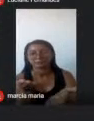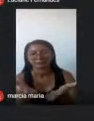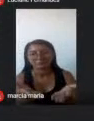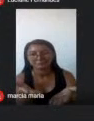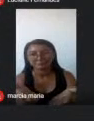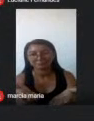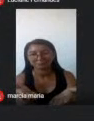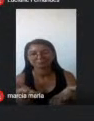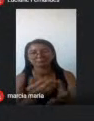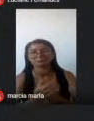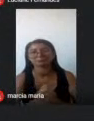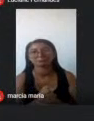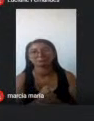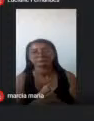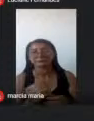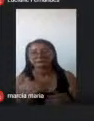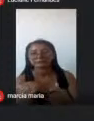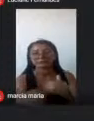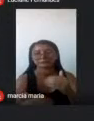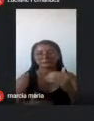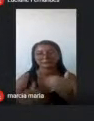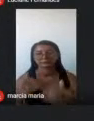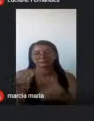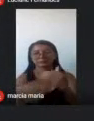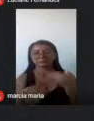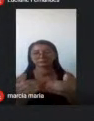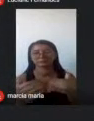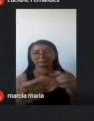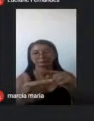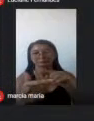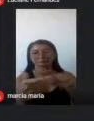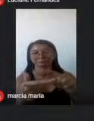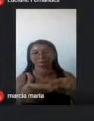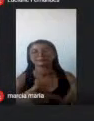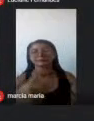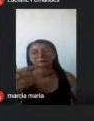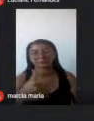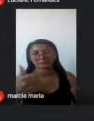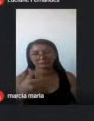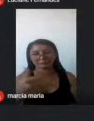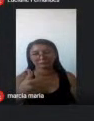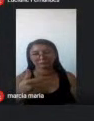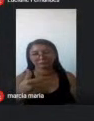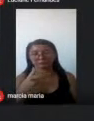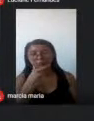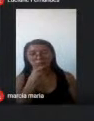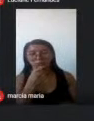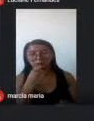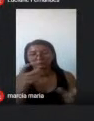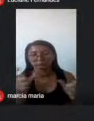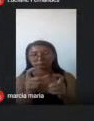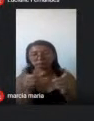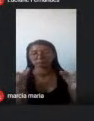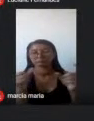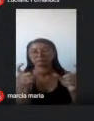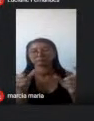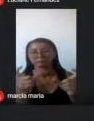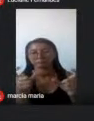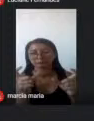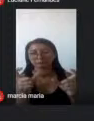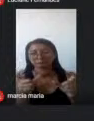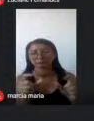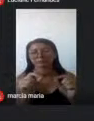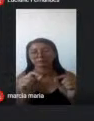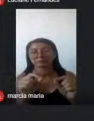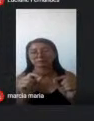ela evolui para a fase secundária, e aí os homens ficarem atentos à questão de alopécia, à questão das manchas,